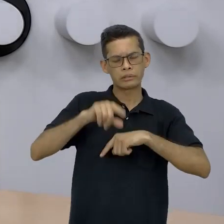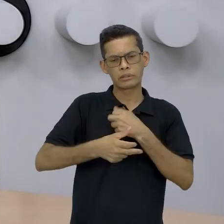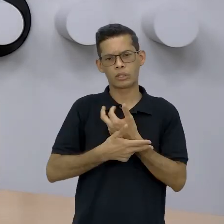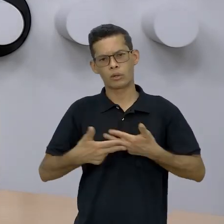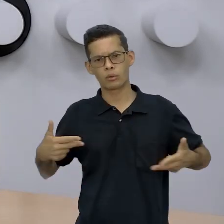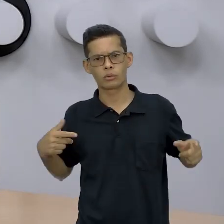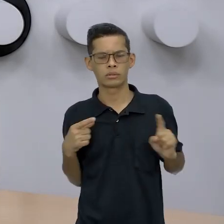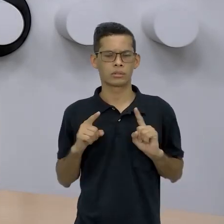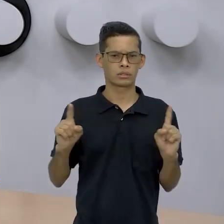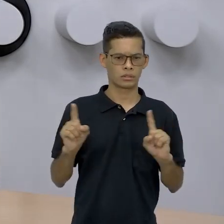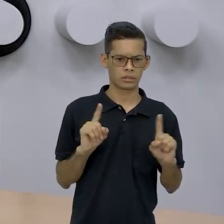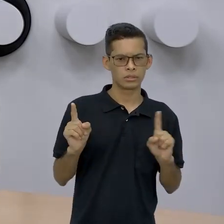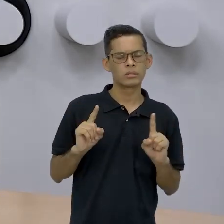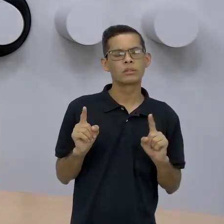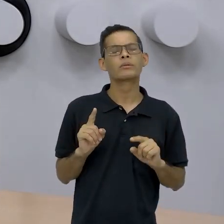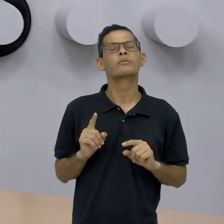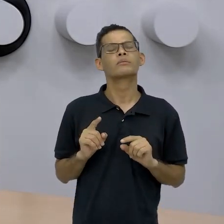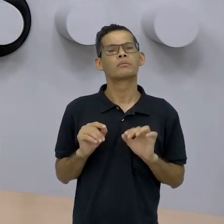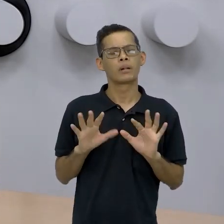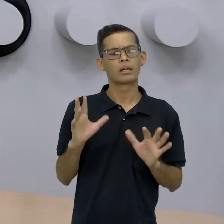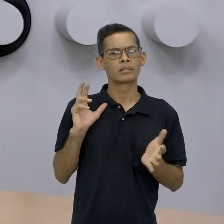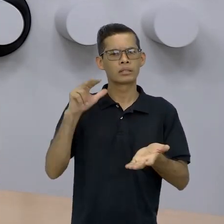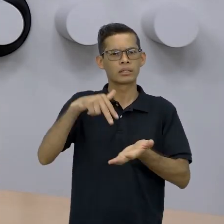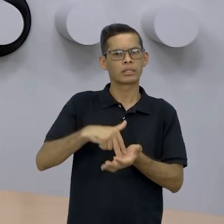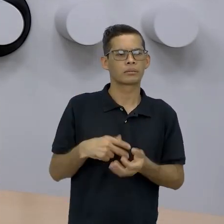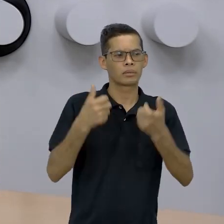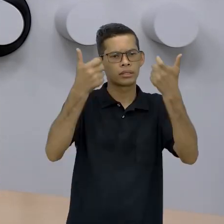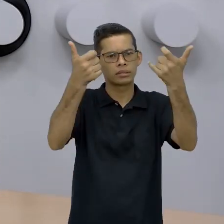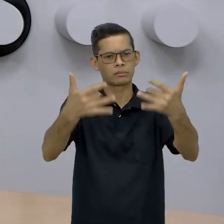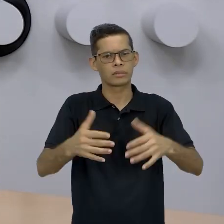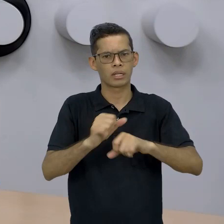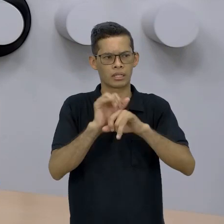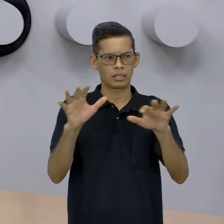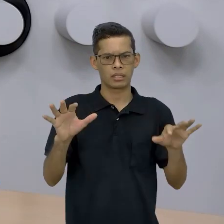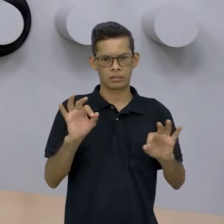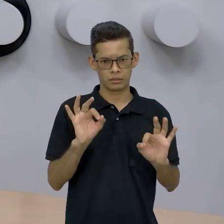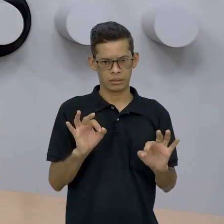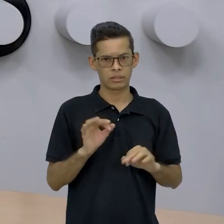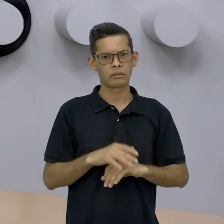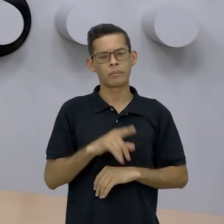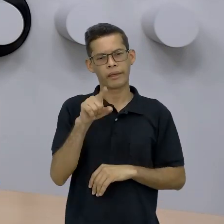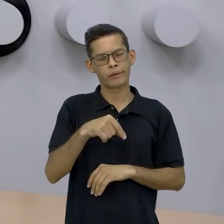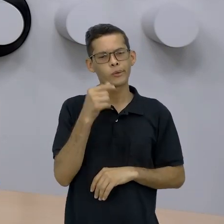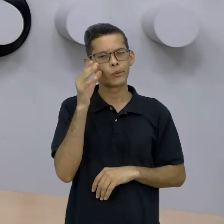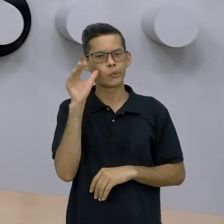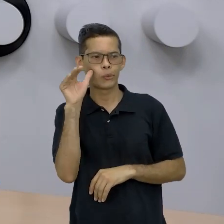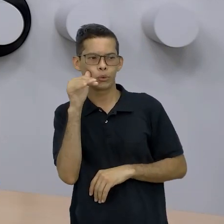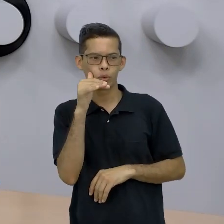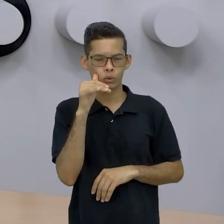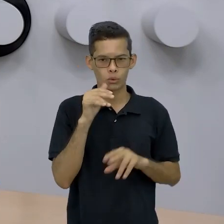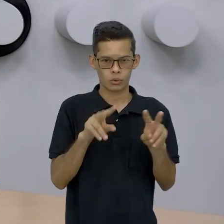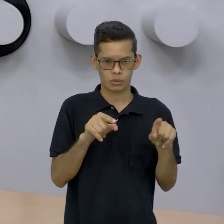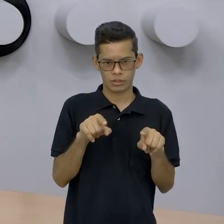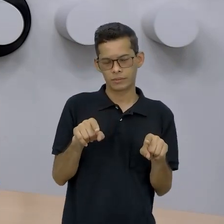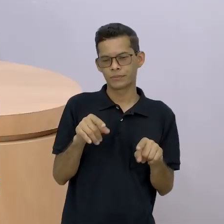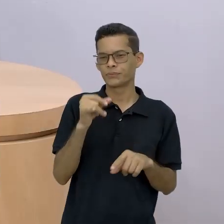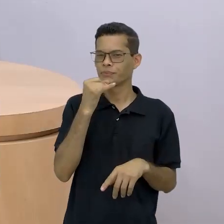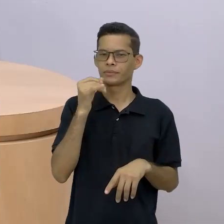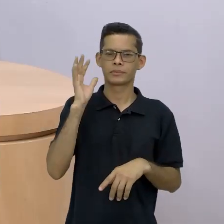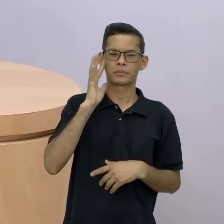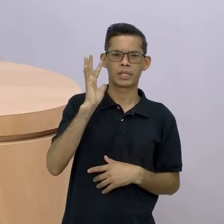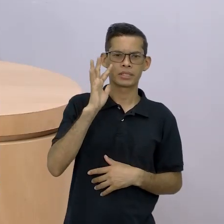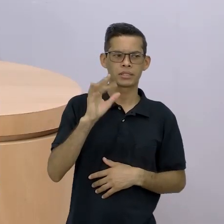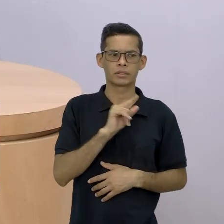complicar, né? A gente não vem aqui para esclarecer. E é muito curioso isso, porque se de repente você for para um